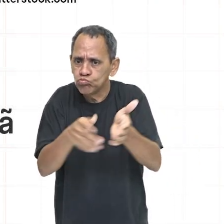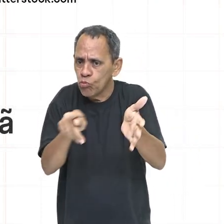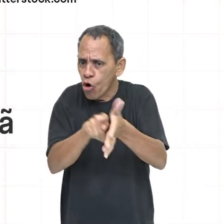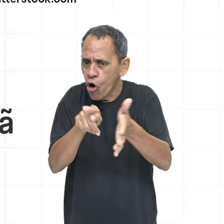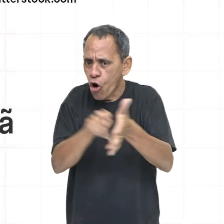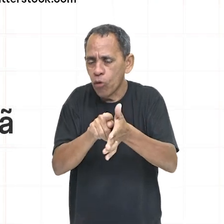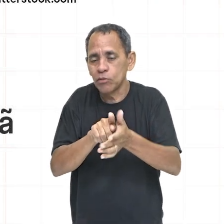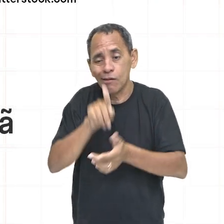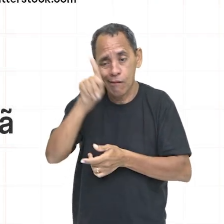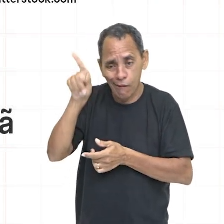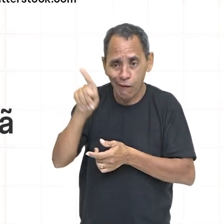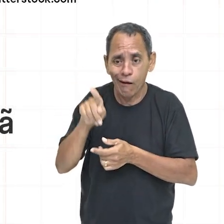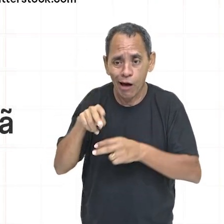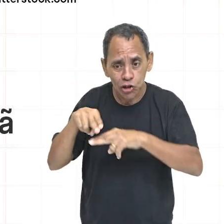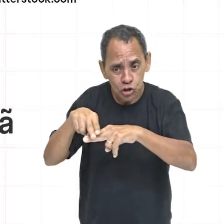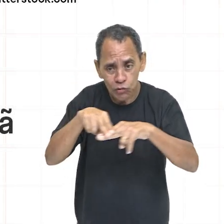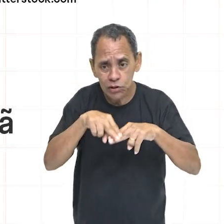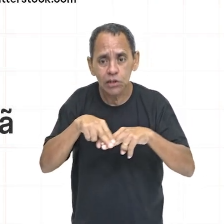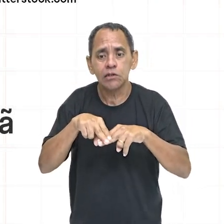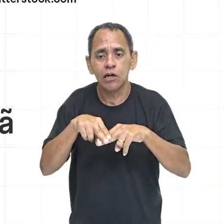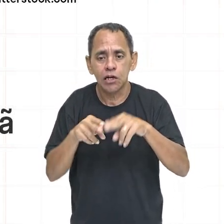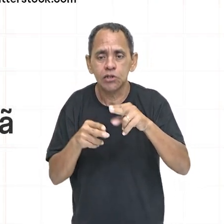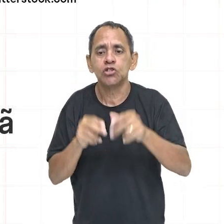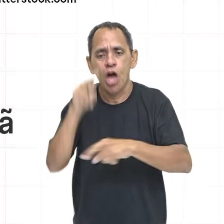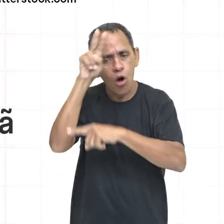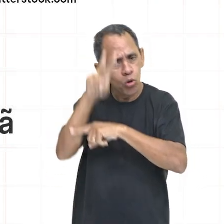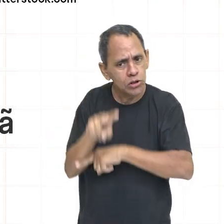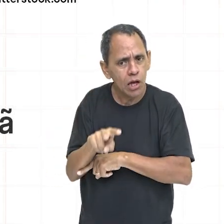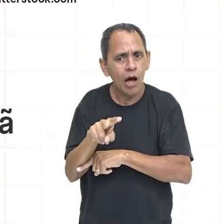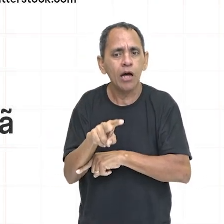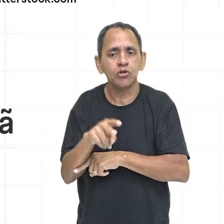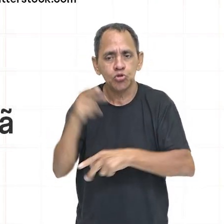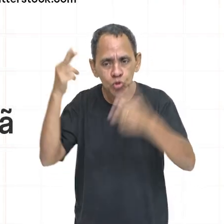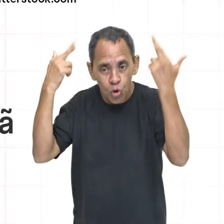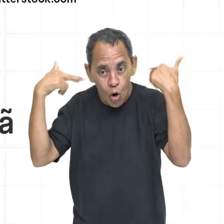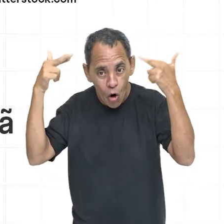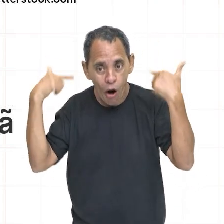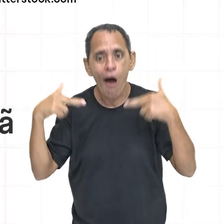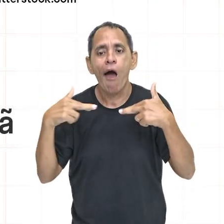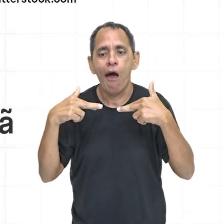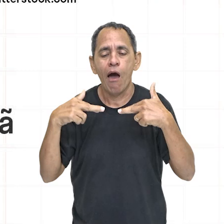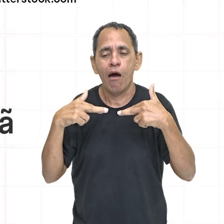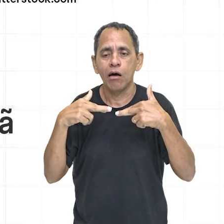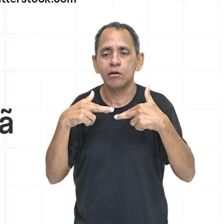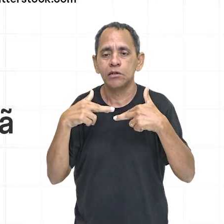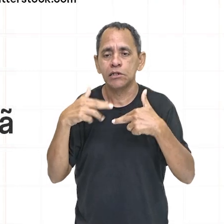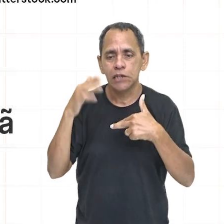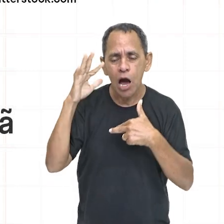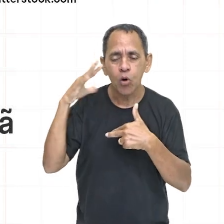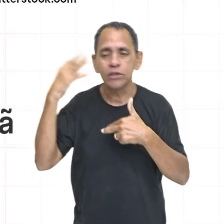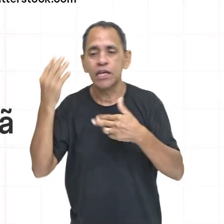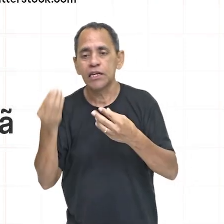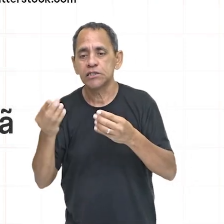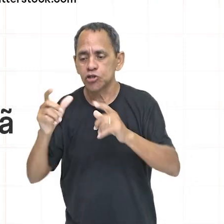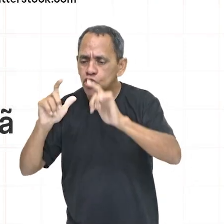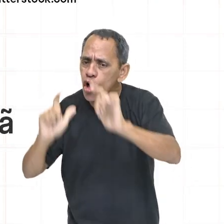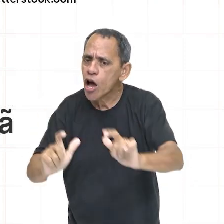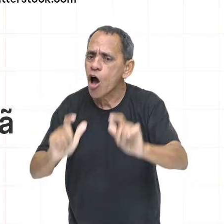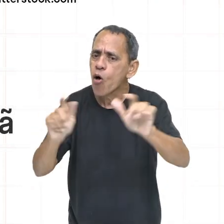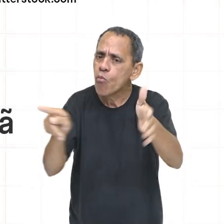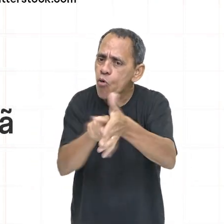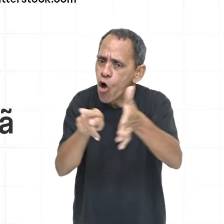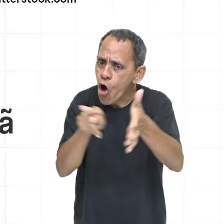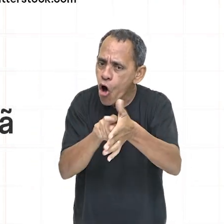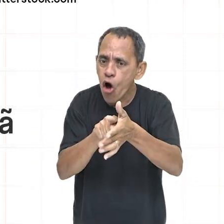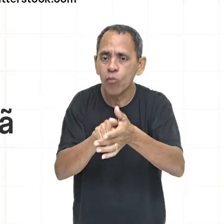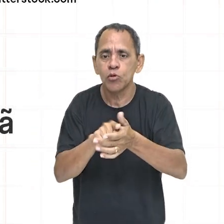essas criações aí dos ovinos, da lã, elas ocorrem bem próximos dos portos, e aí são vários, né? Uma